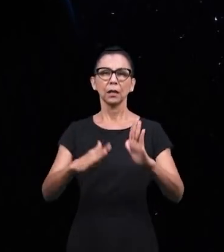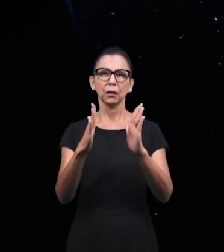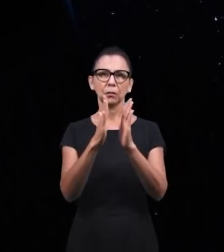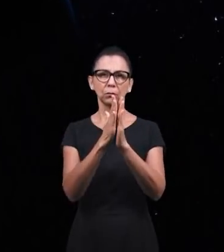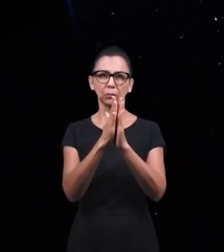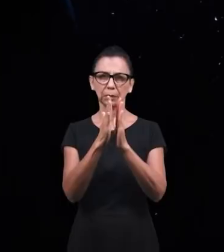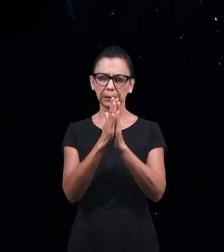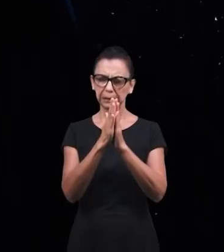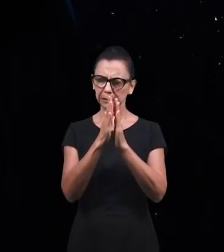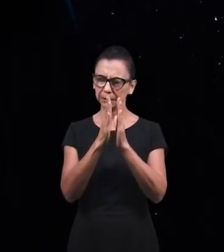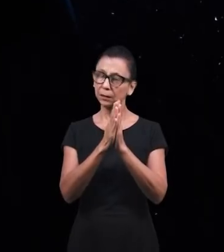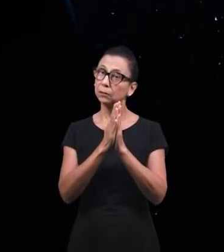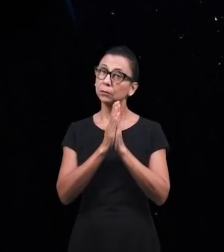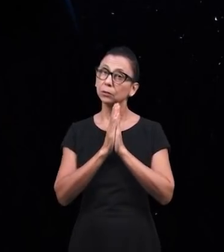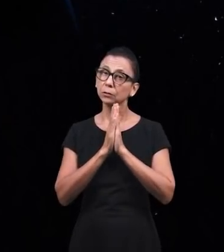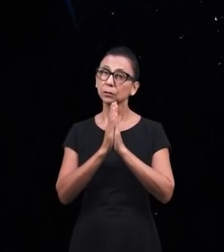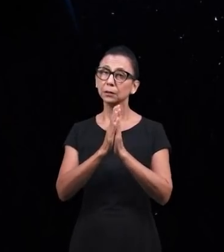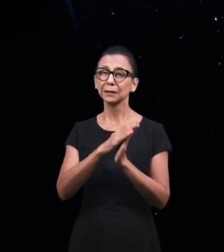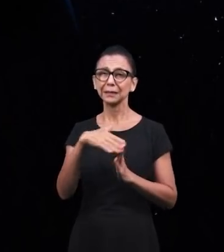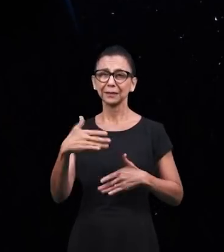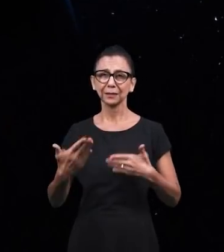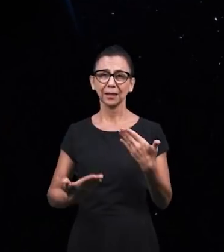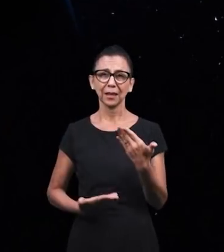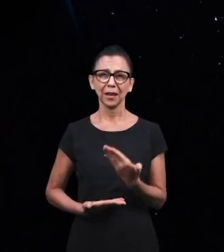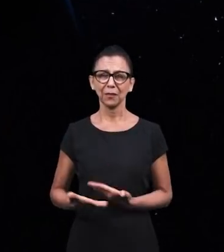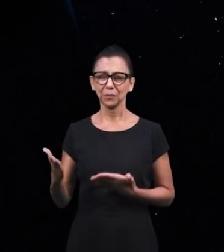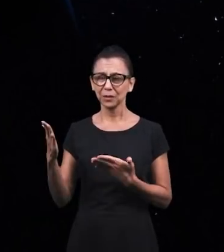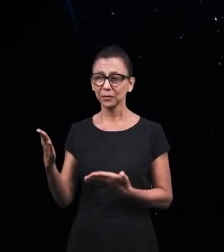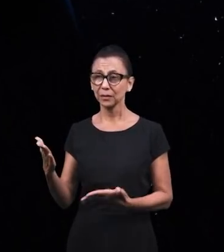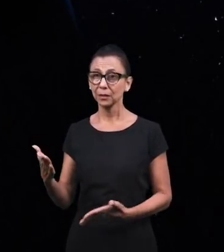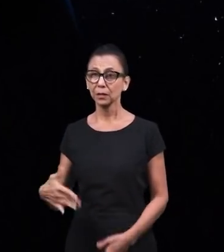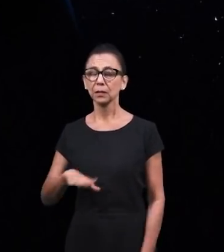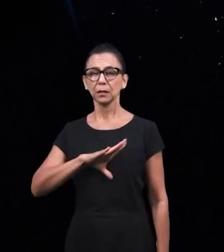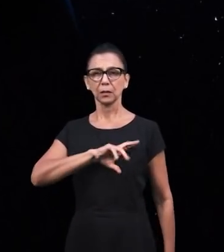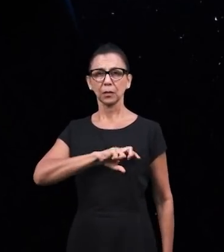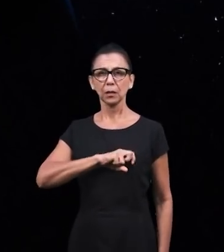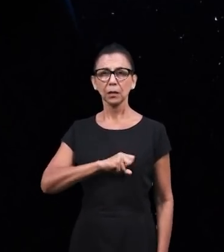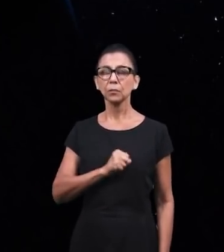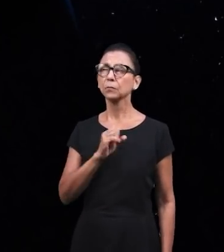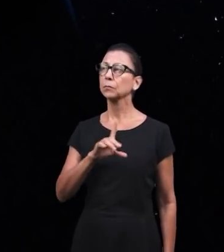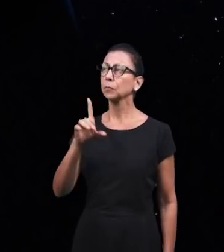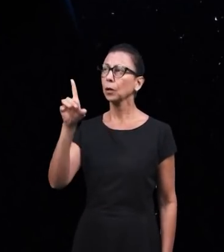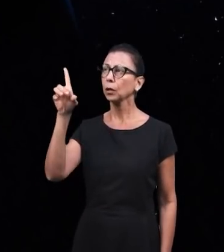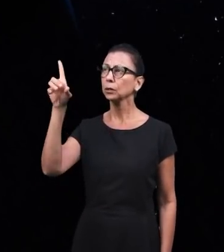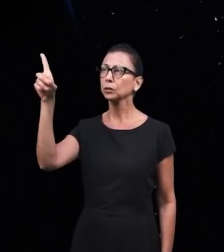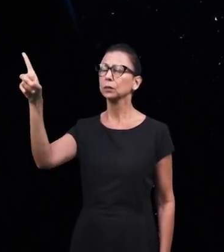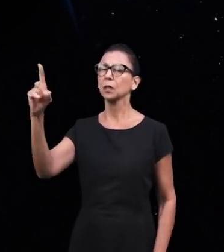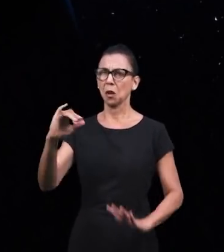pedir. A oração nos guia